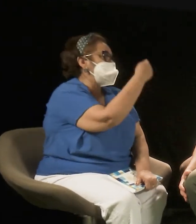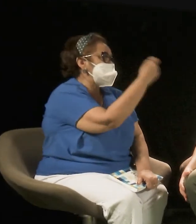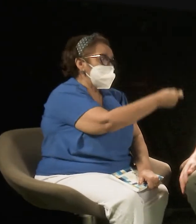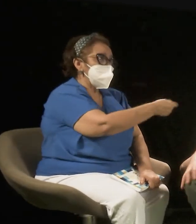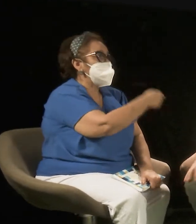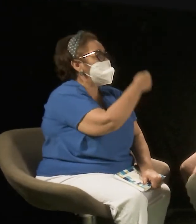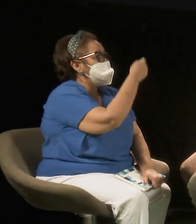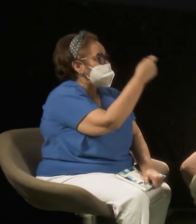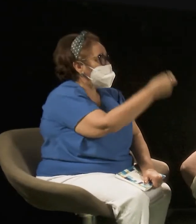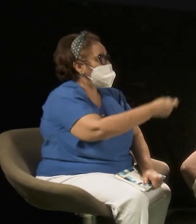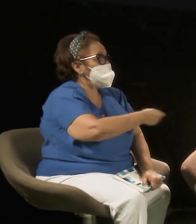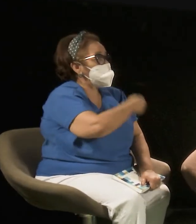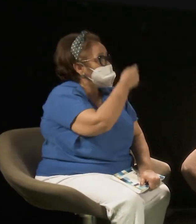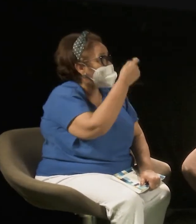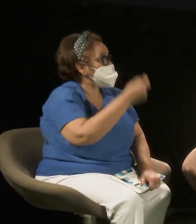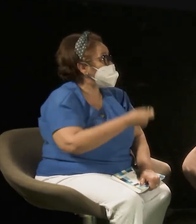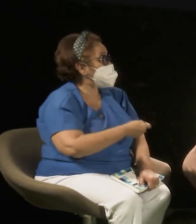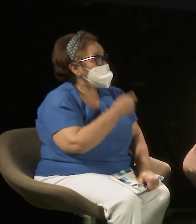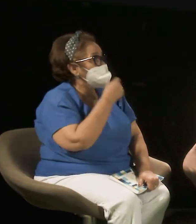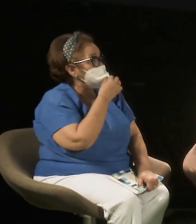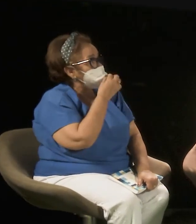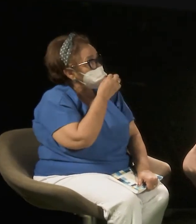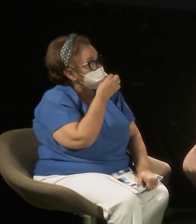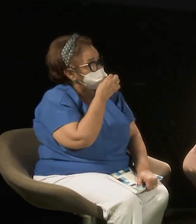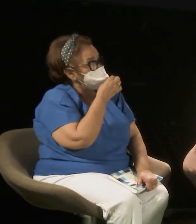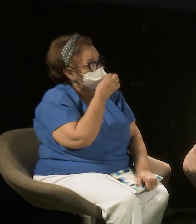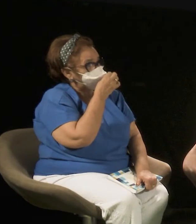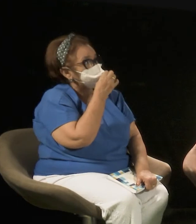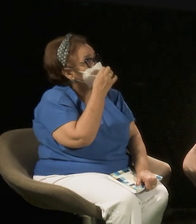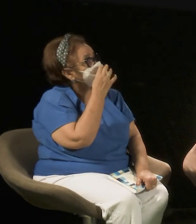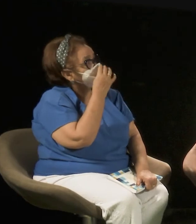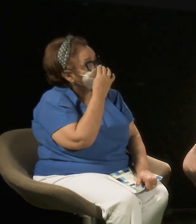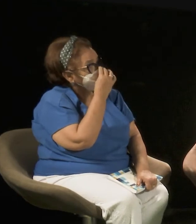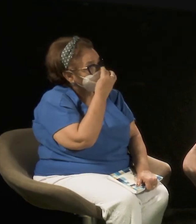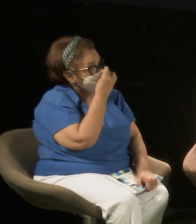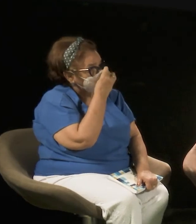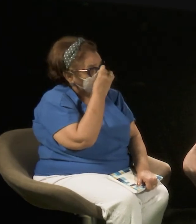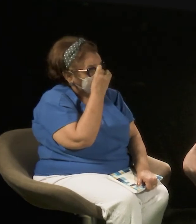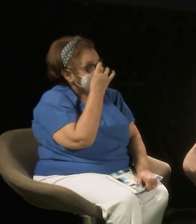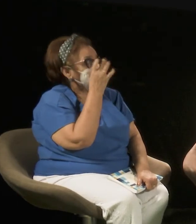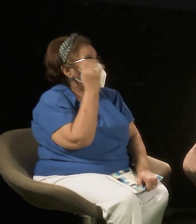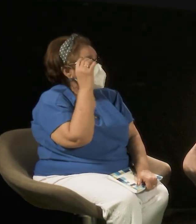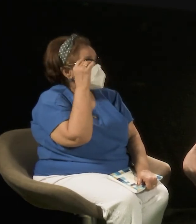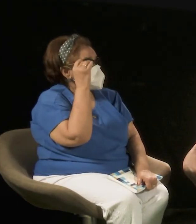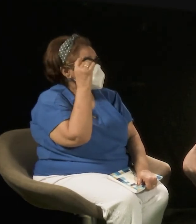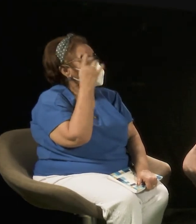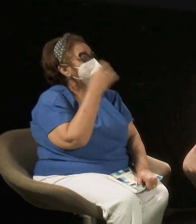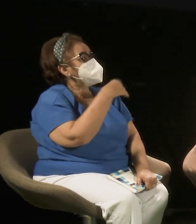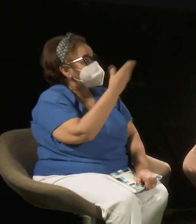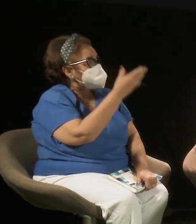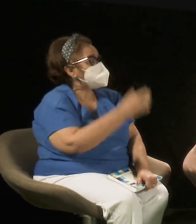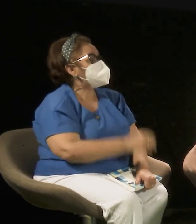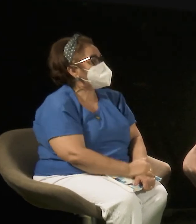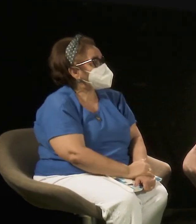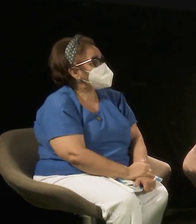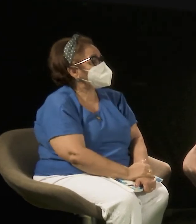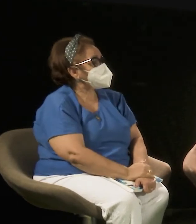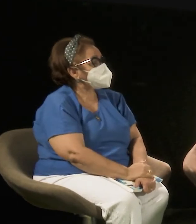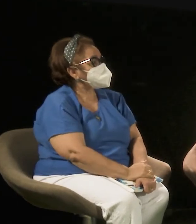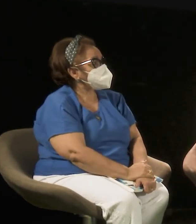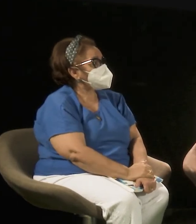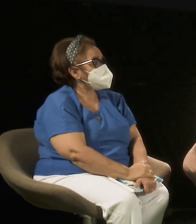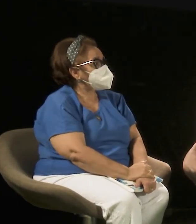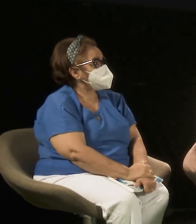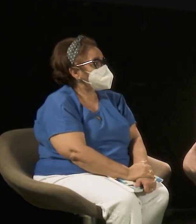ou a prevenção e tal, a educação sexual. E também, professora Luísa, até o próprio curso da UEMA já é um pioneirismo, porque